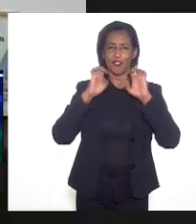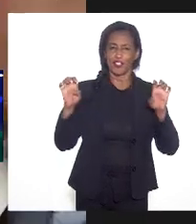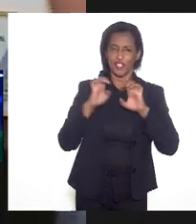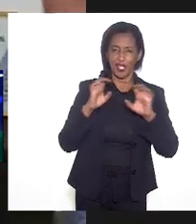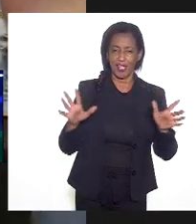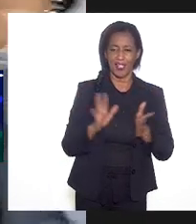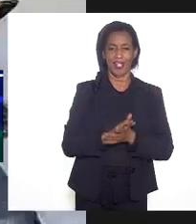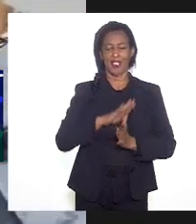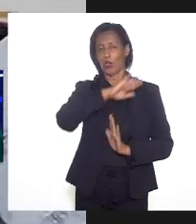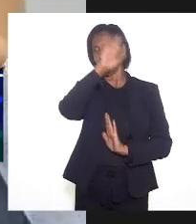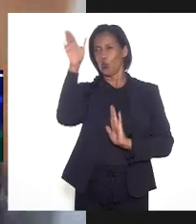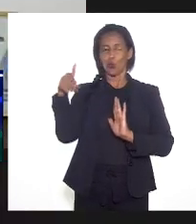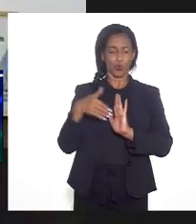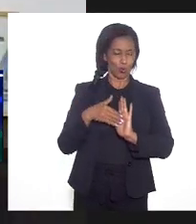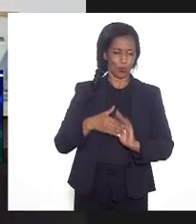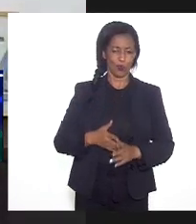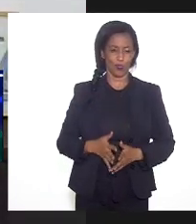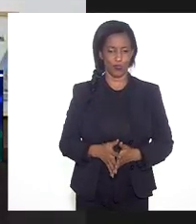é.